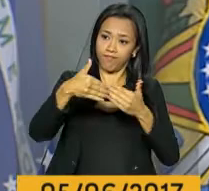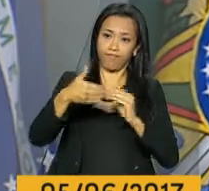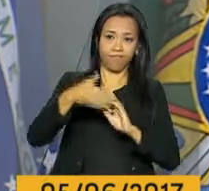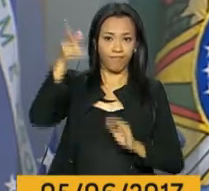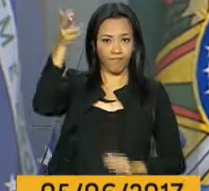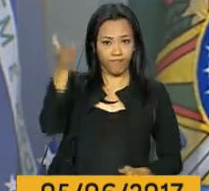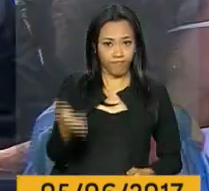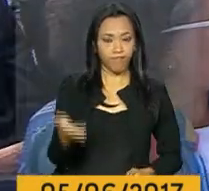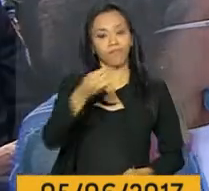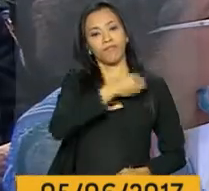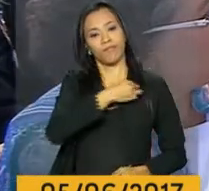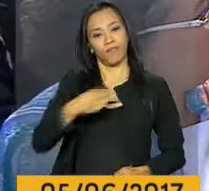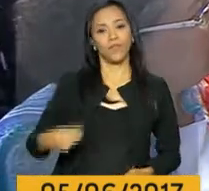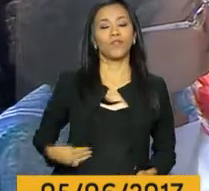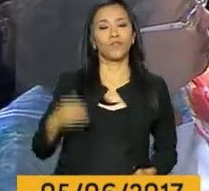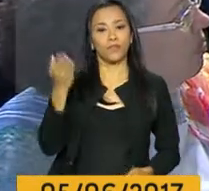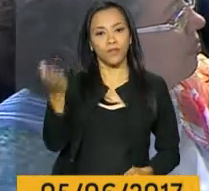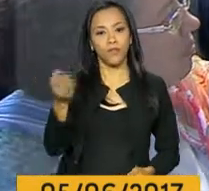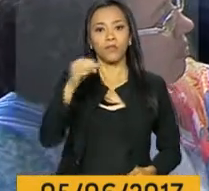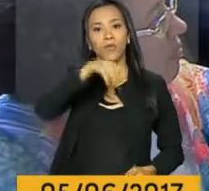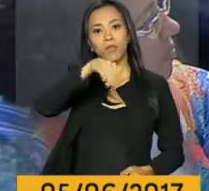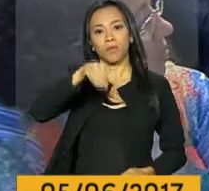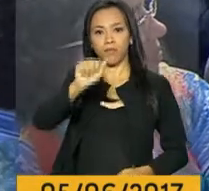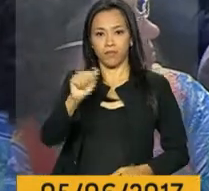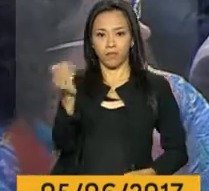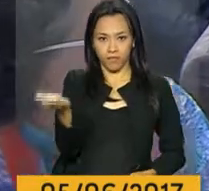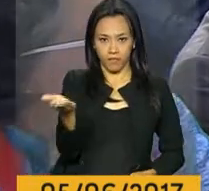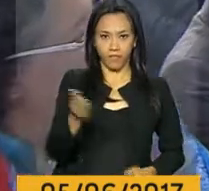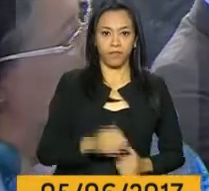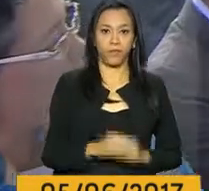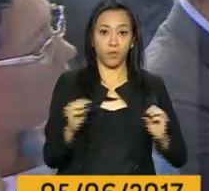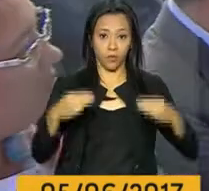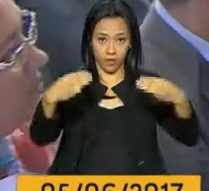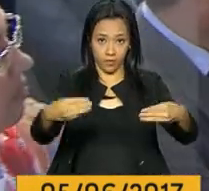interessante eu quero fazer um êxito no inicial